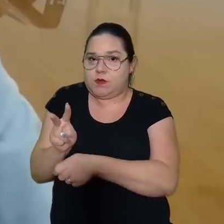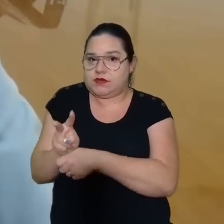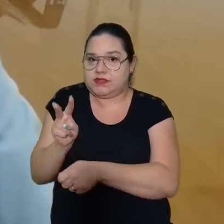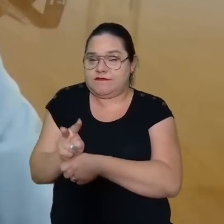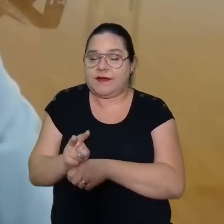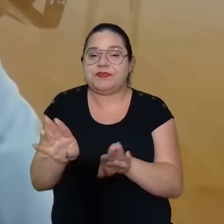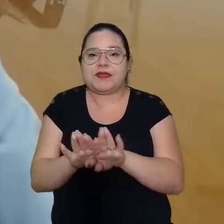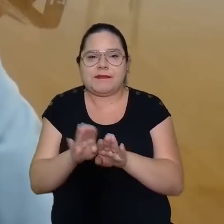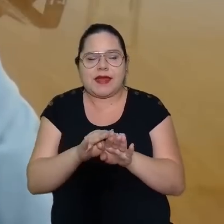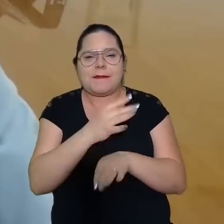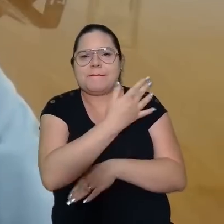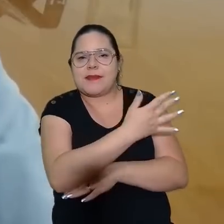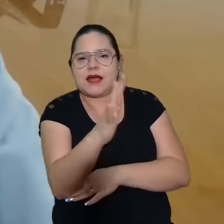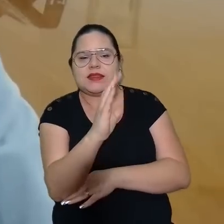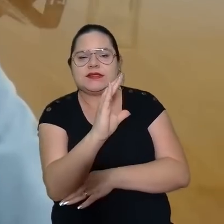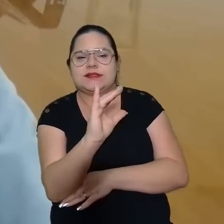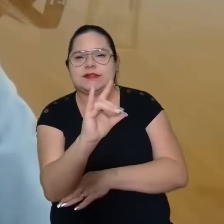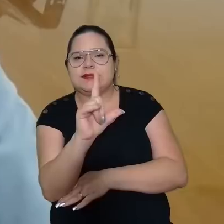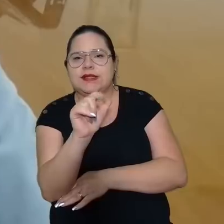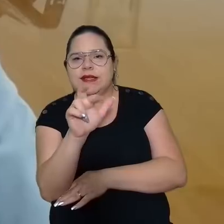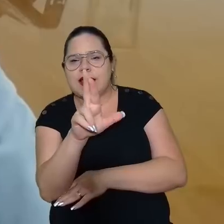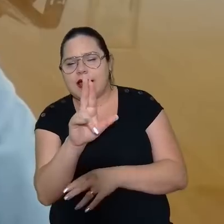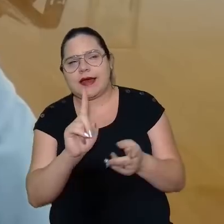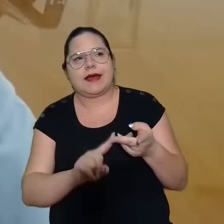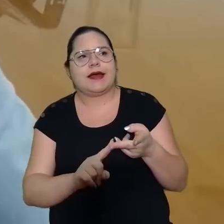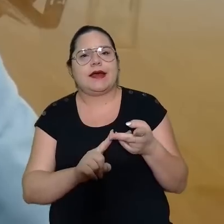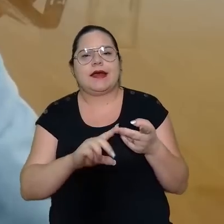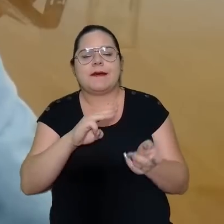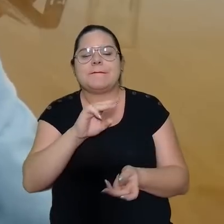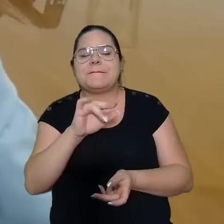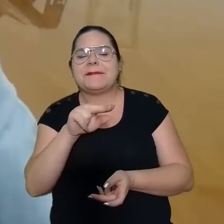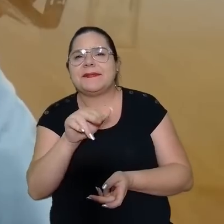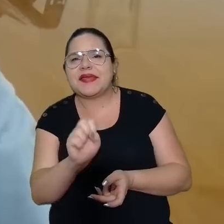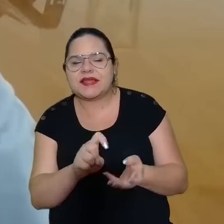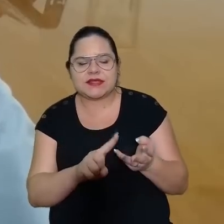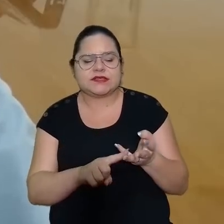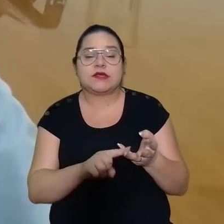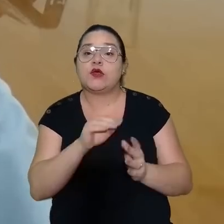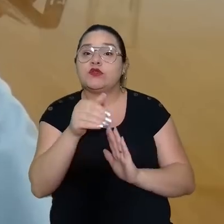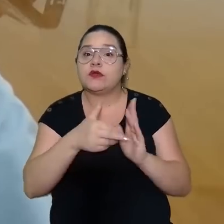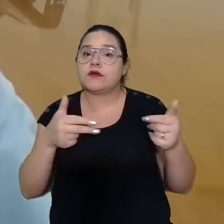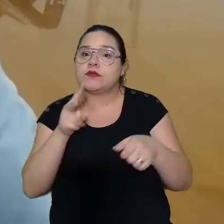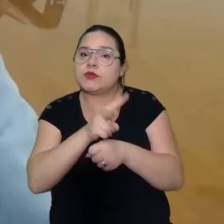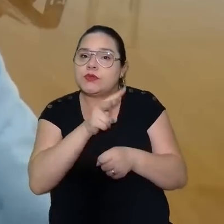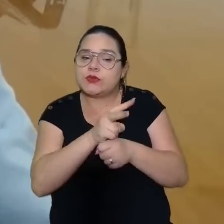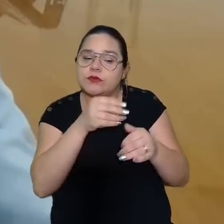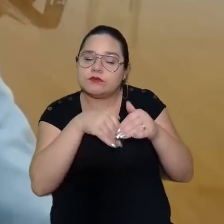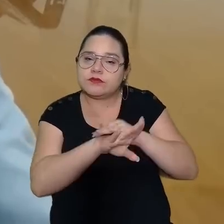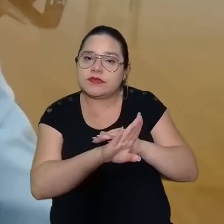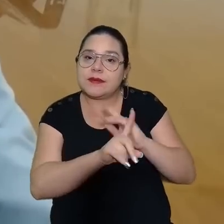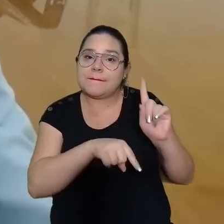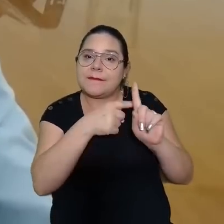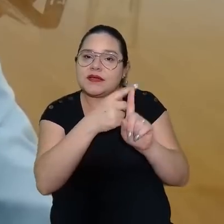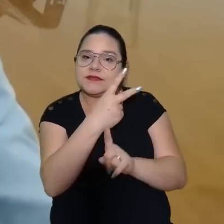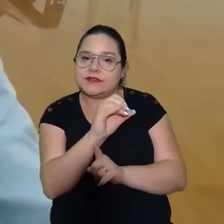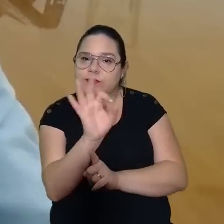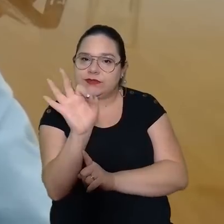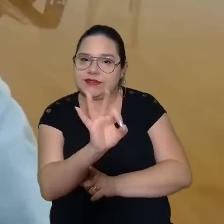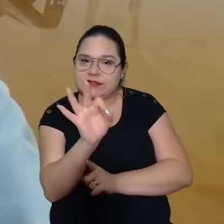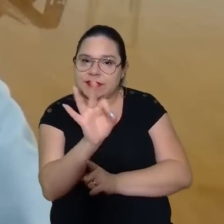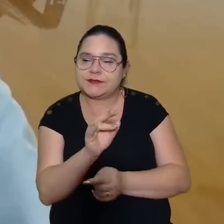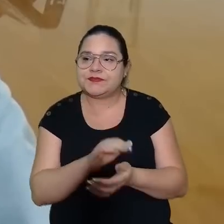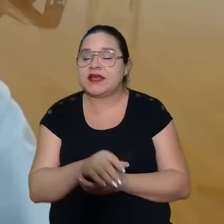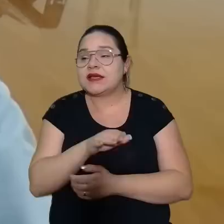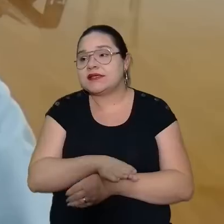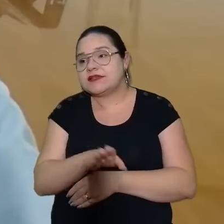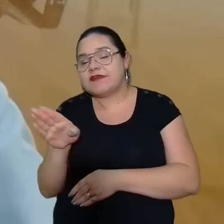ciliar, enfim, minas, tudo aquilo que se tem que se preservar. Além disso, os 20%, se vai para o Cerrado a 35%, se